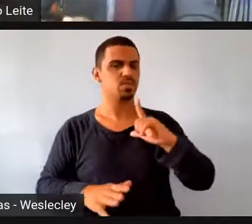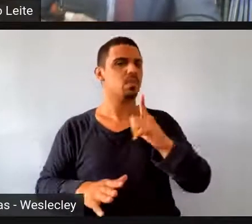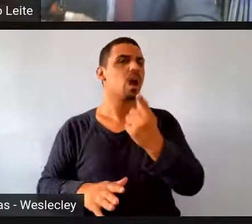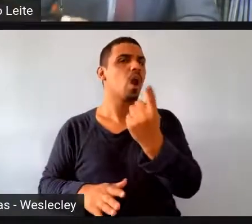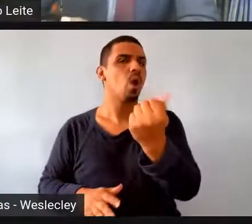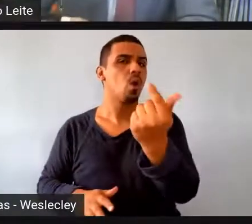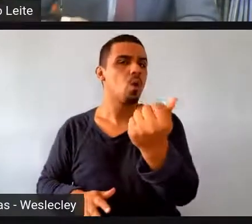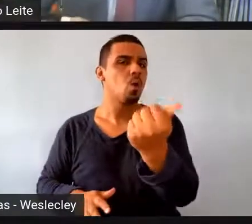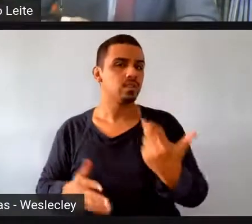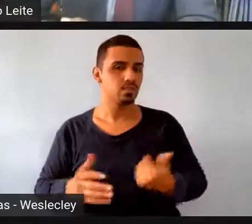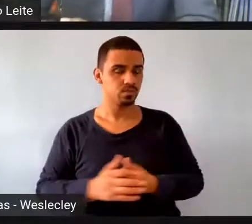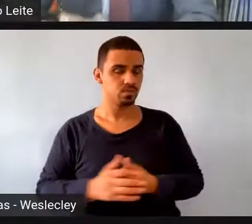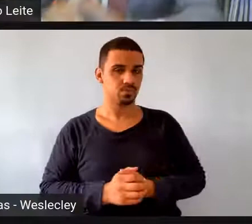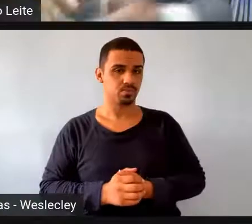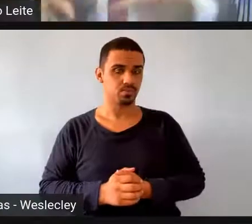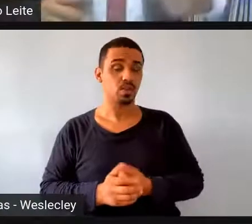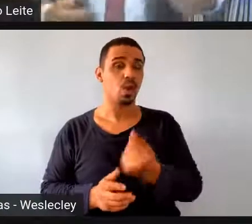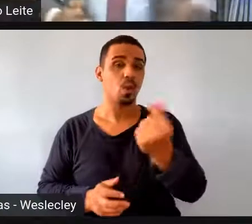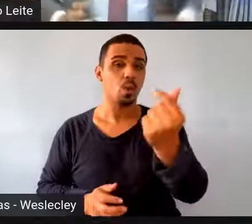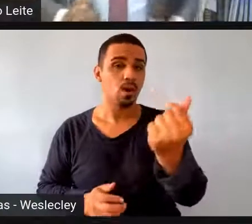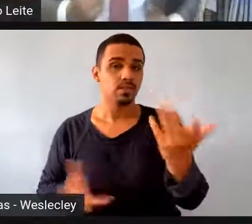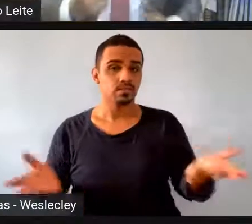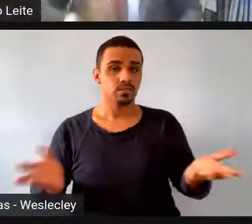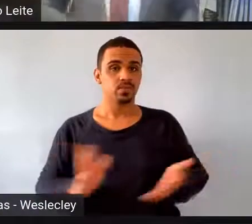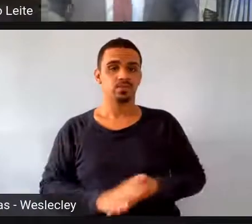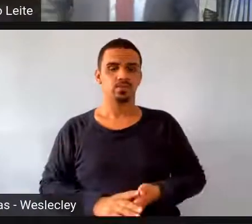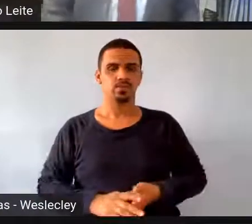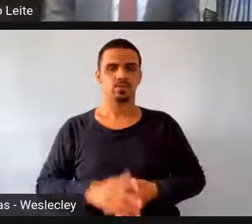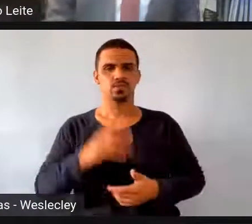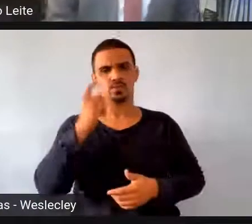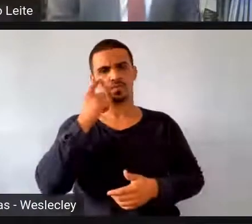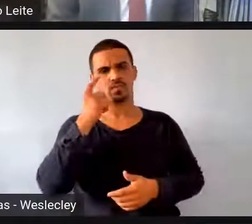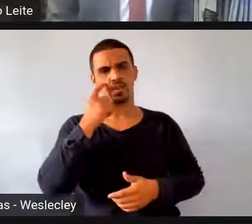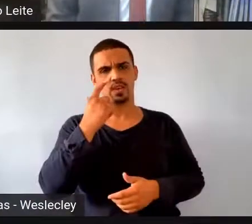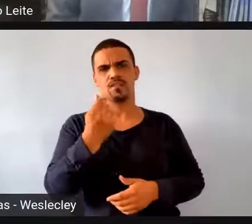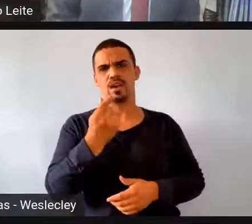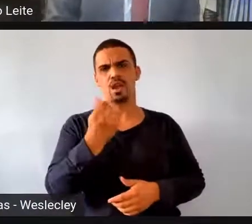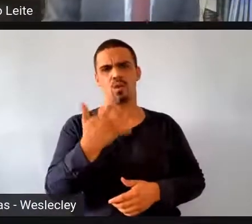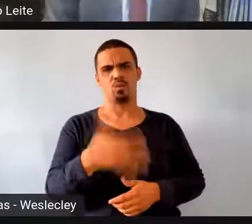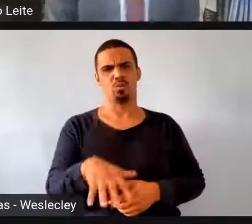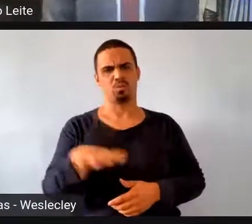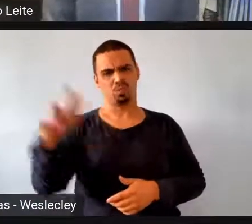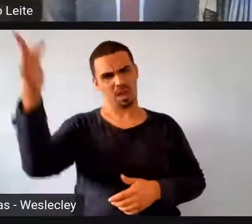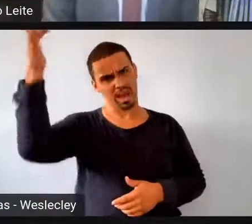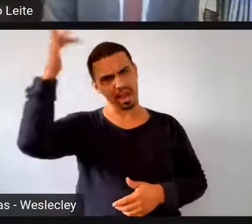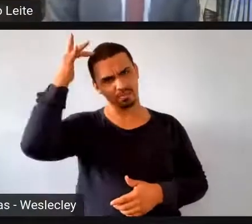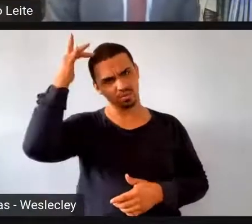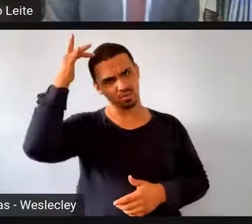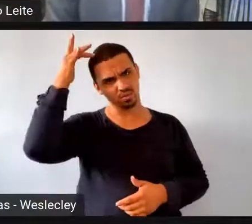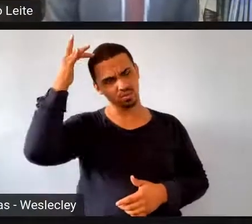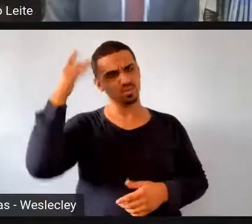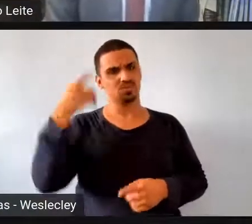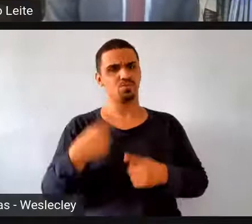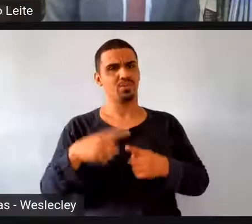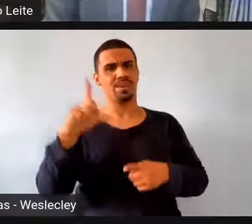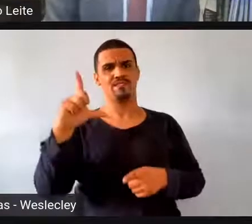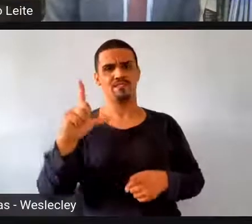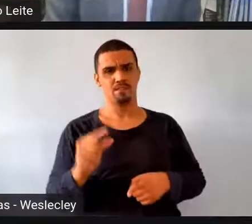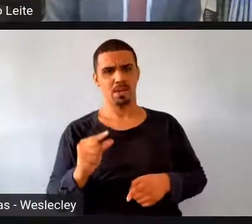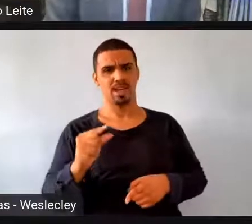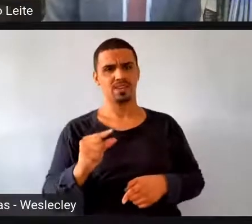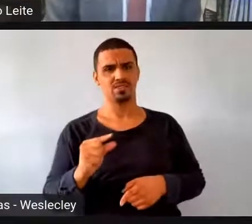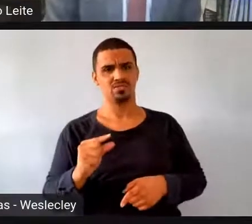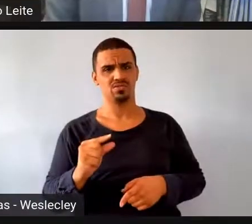Né? E aí, o que mais vinha eram valores meio absurdos, seja porque eles eram irrealistamente baixos, tem que ser